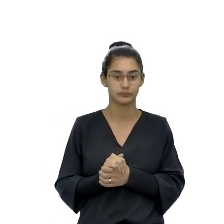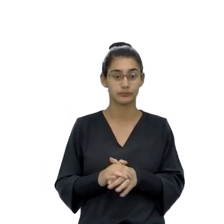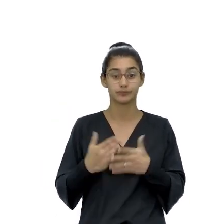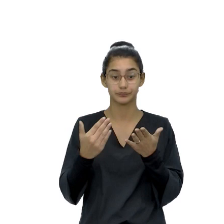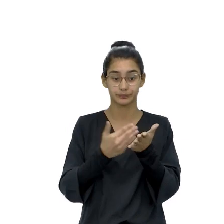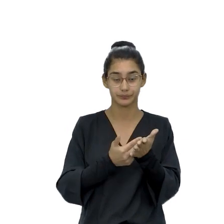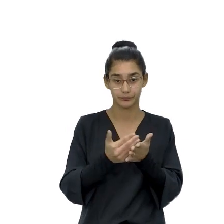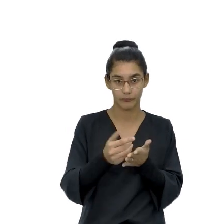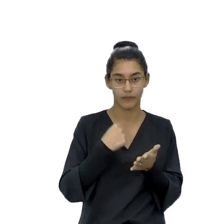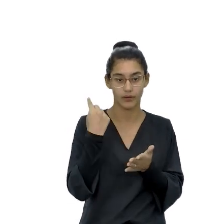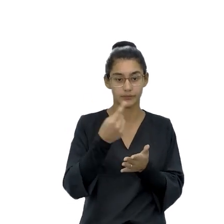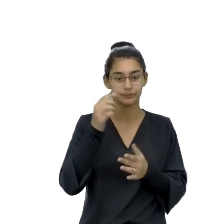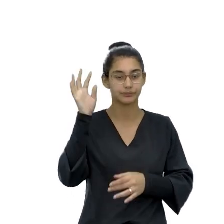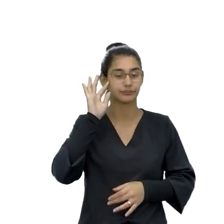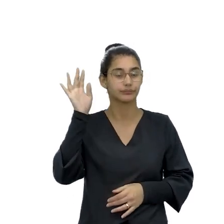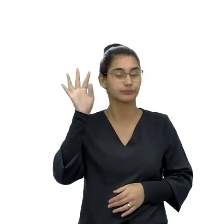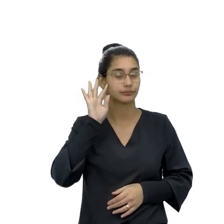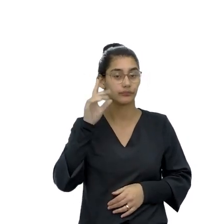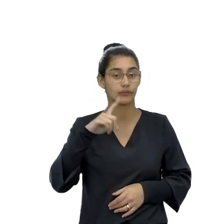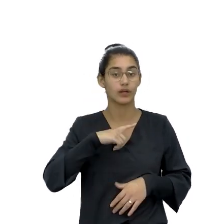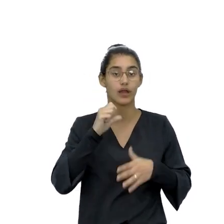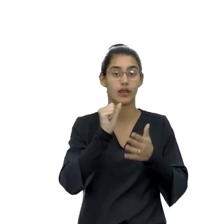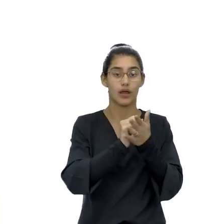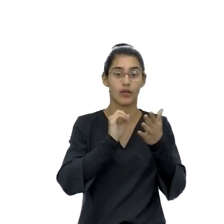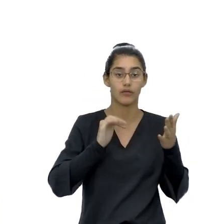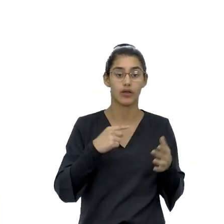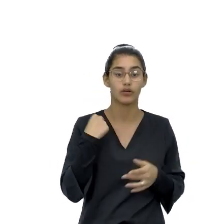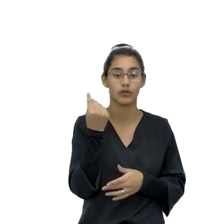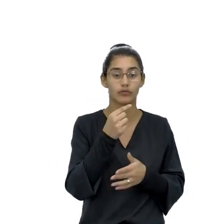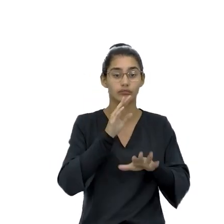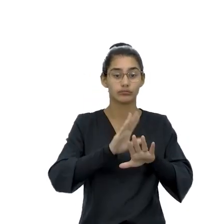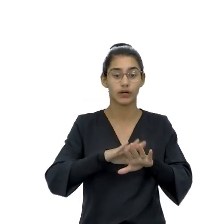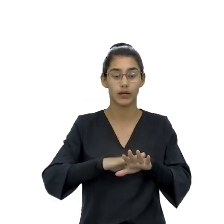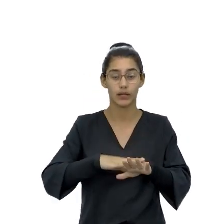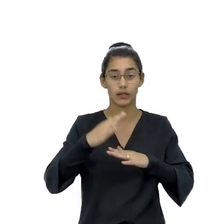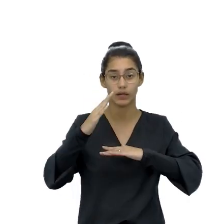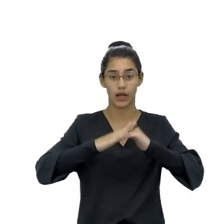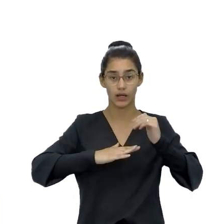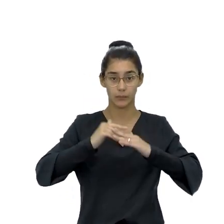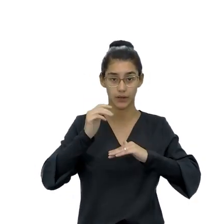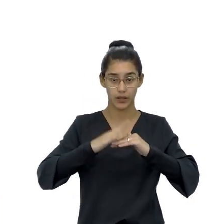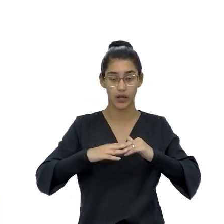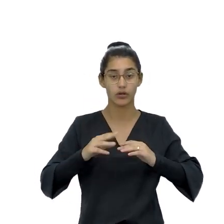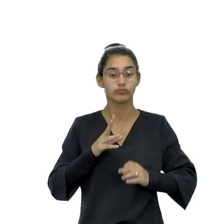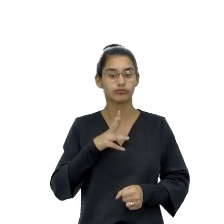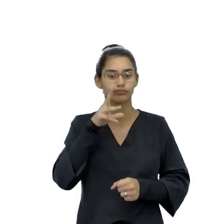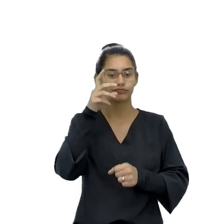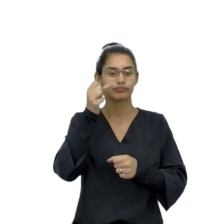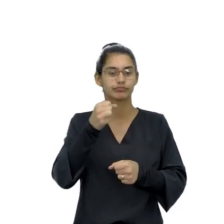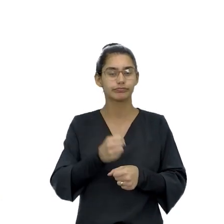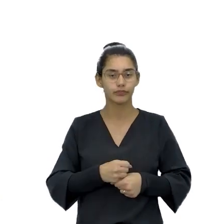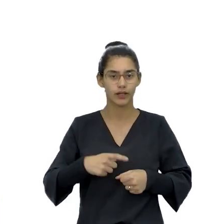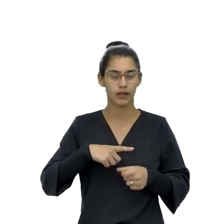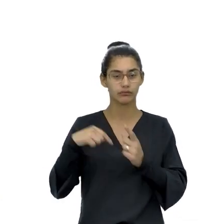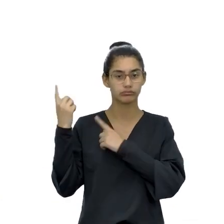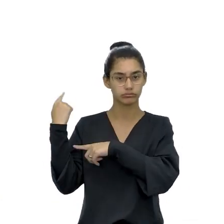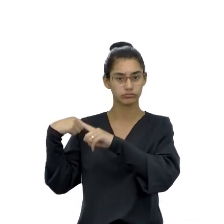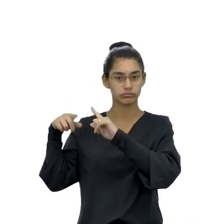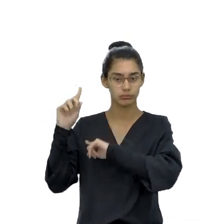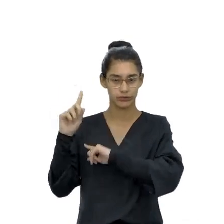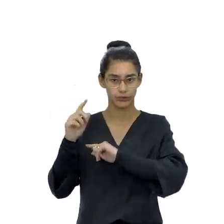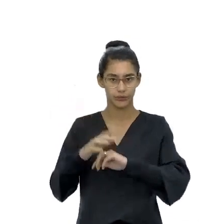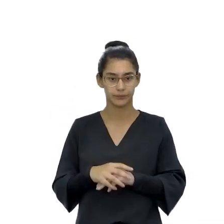Para iniciarmos nossa reflexão sobre as atividades, nós vamos partir das habilidades que potencializaram, então, o